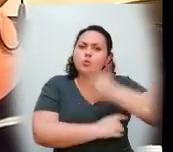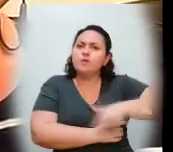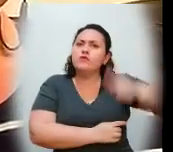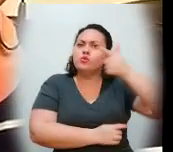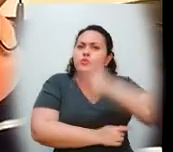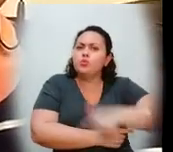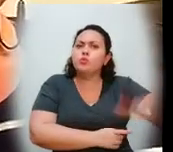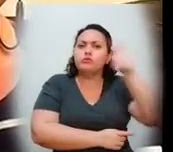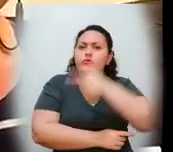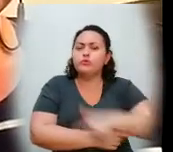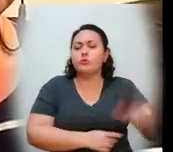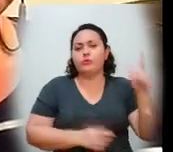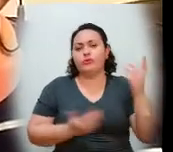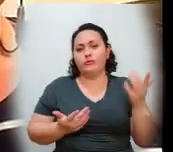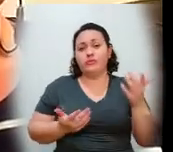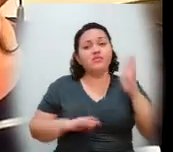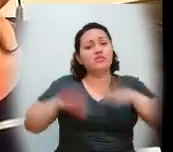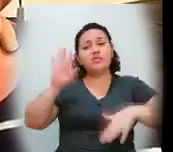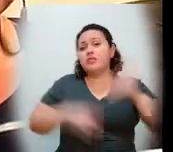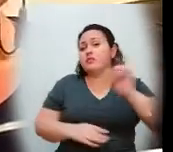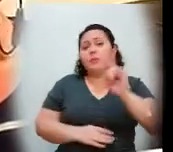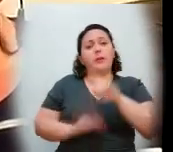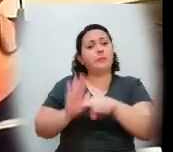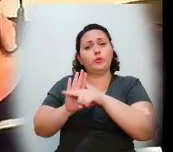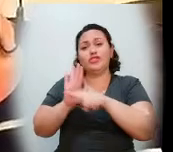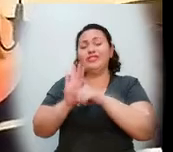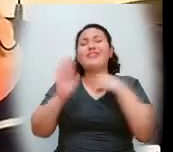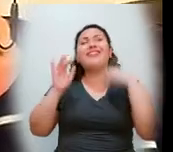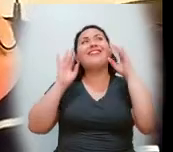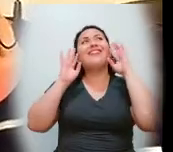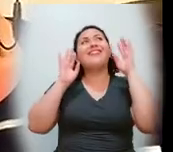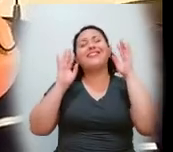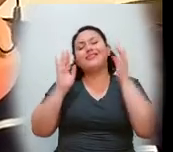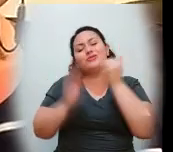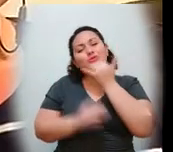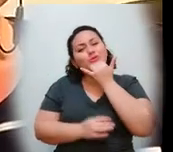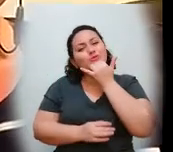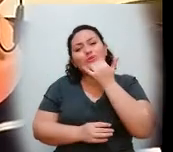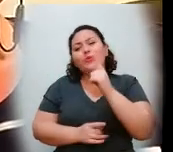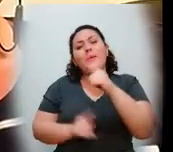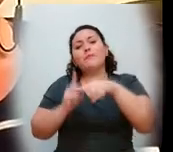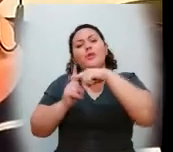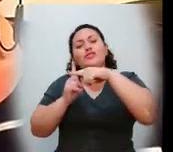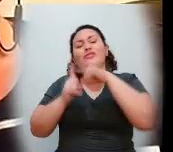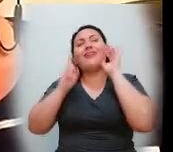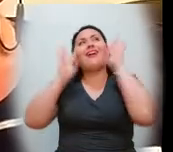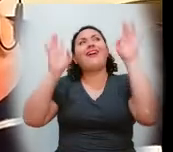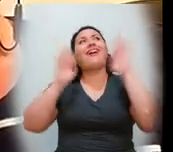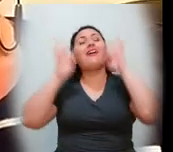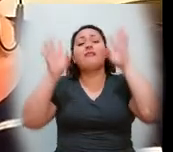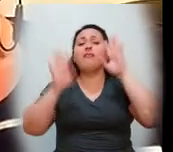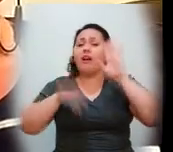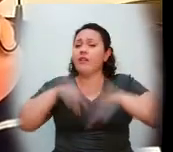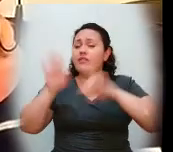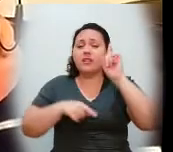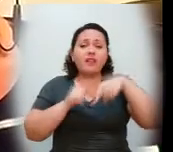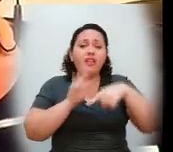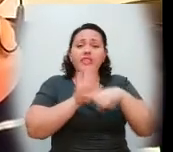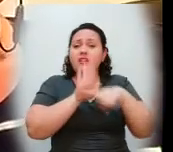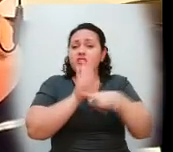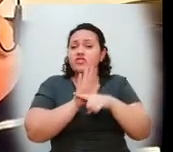vezes. E normalmente não são pensamentos bons que vêm nesse momento. uhum. Normalmente são pensamentos de preocupação, de coisas que